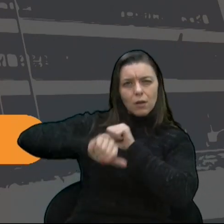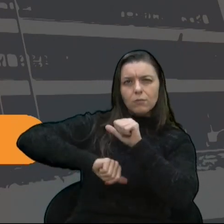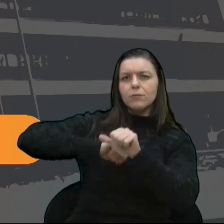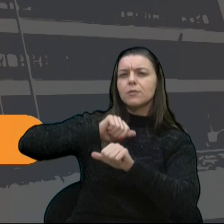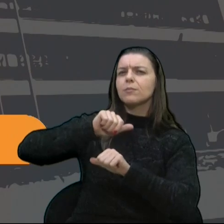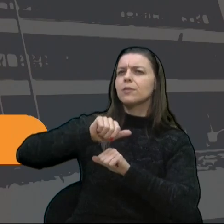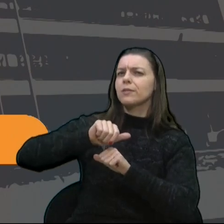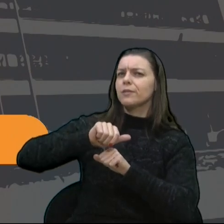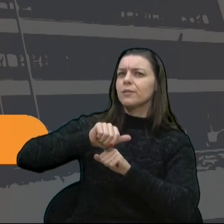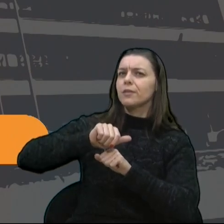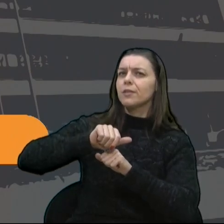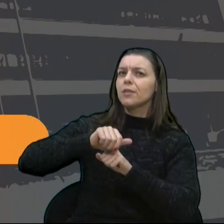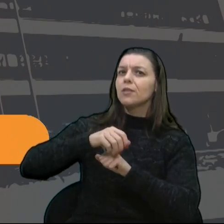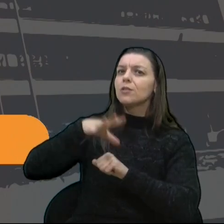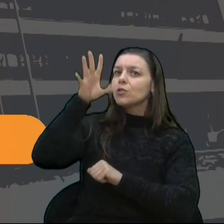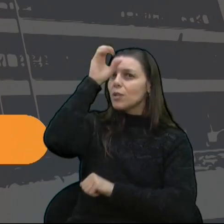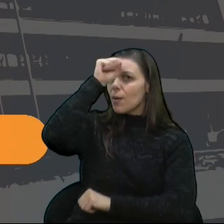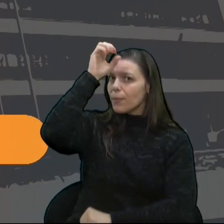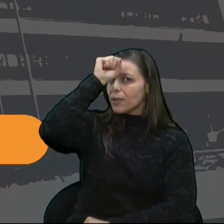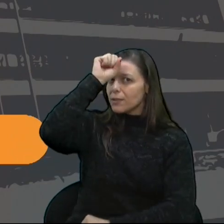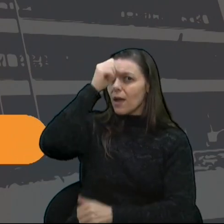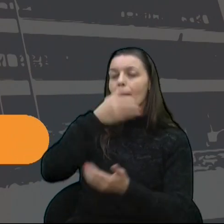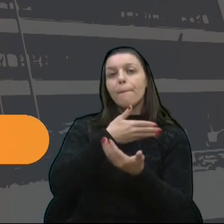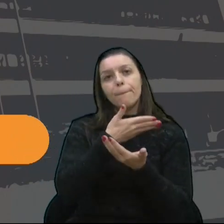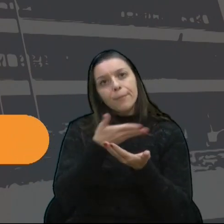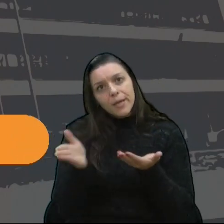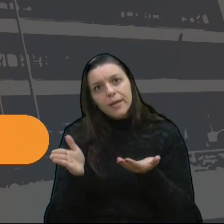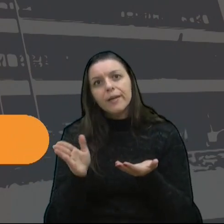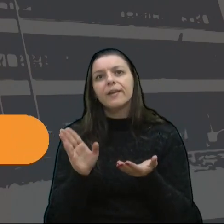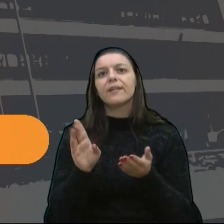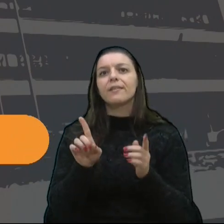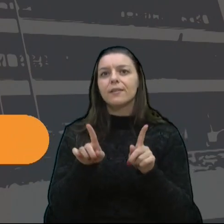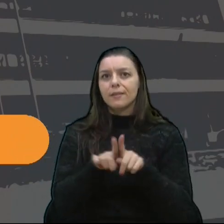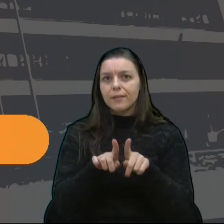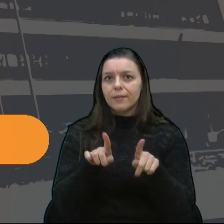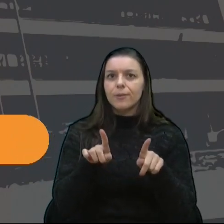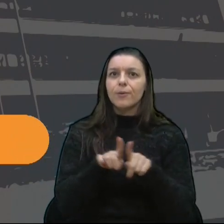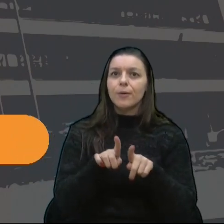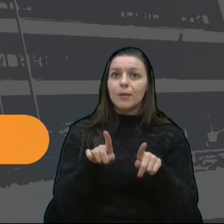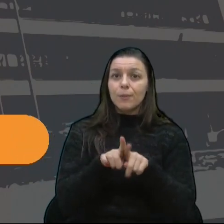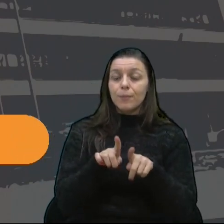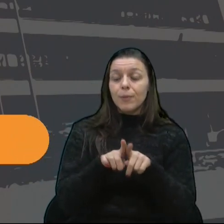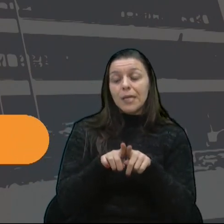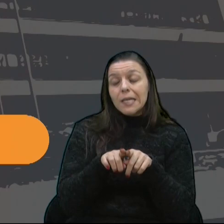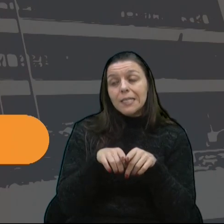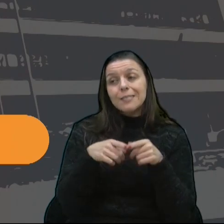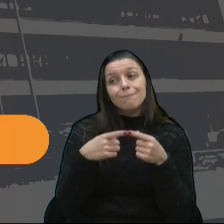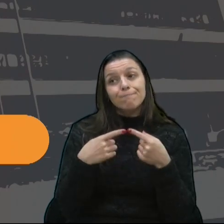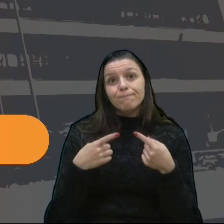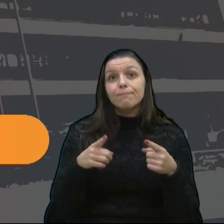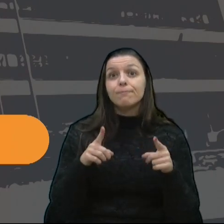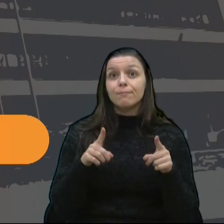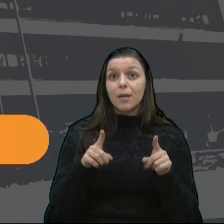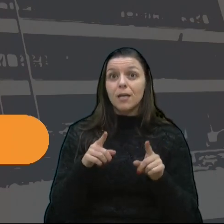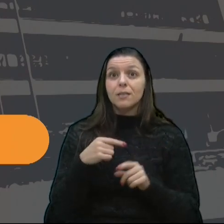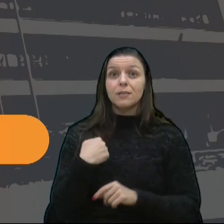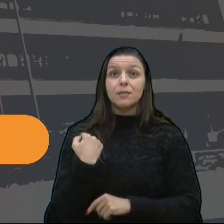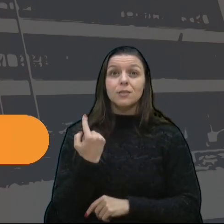aprendizagem e, obviamente, de perdas irreparáveis que poderiam, em grande parte, ter